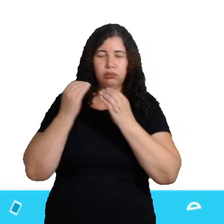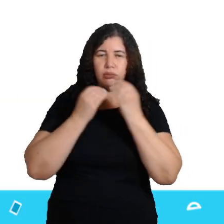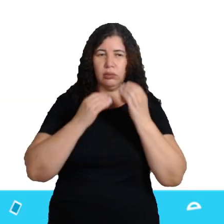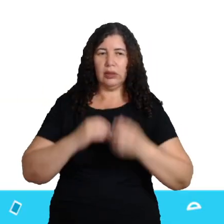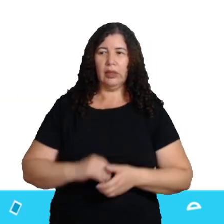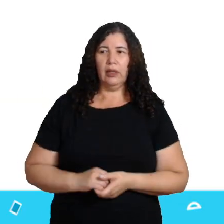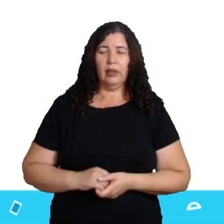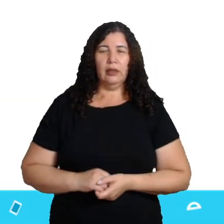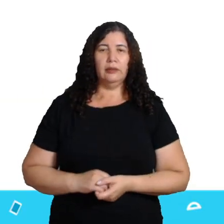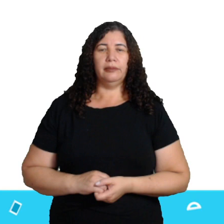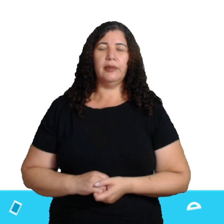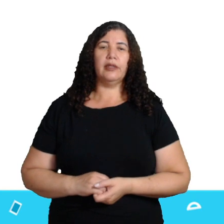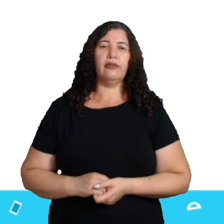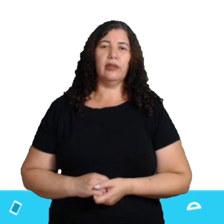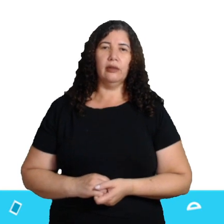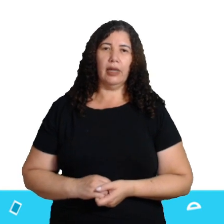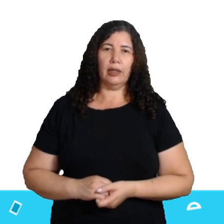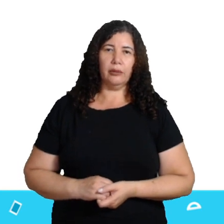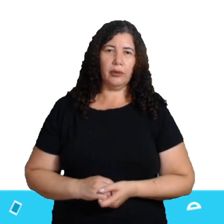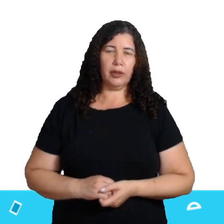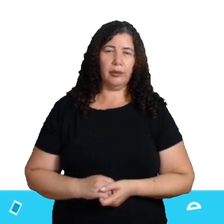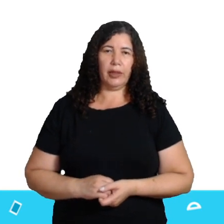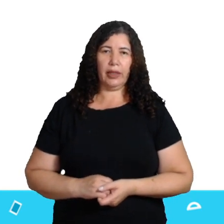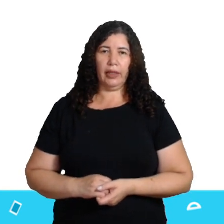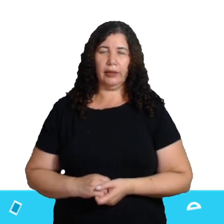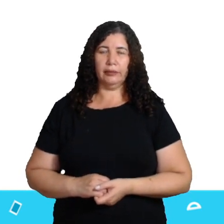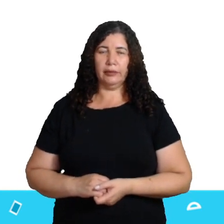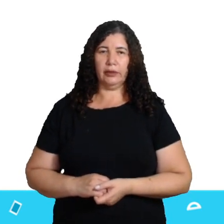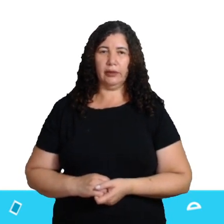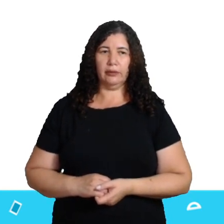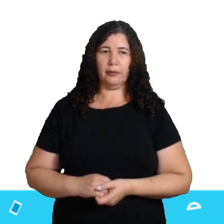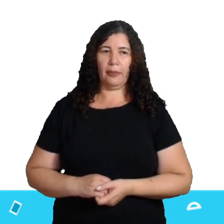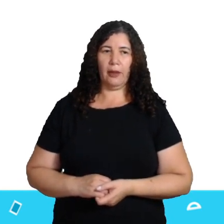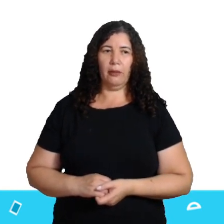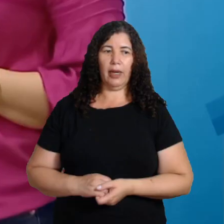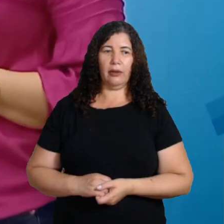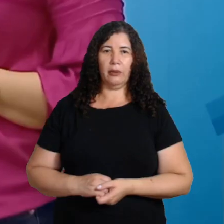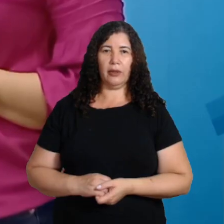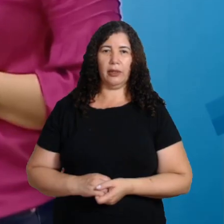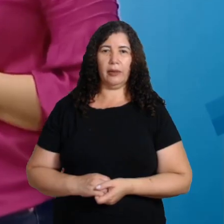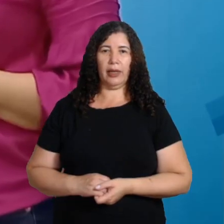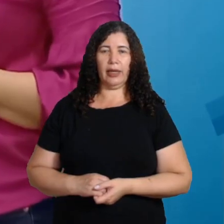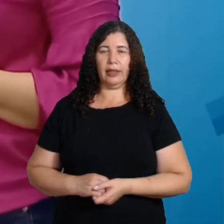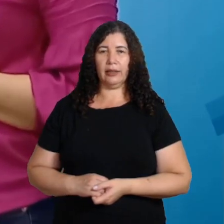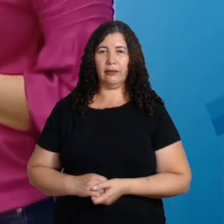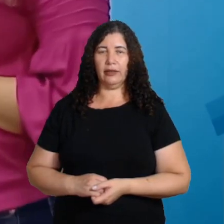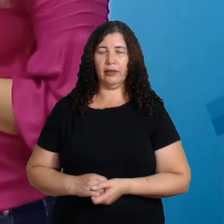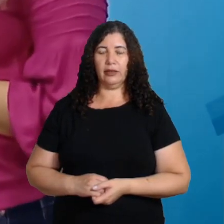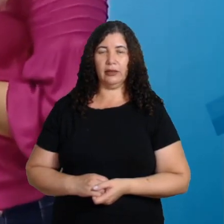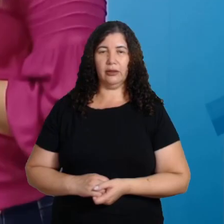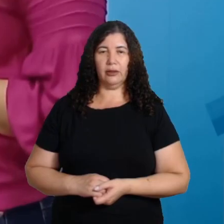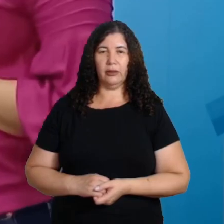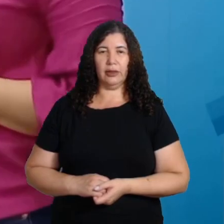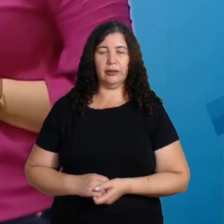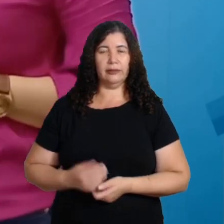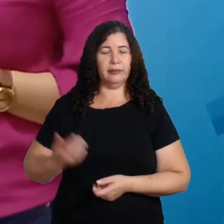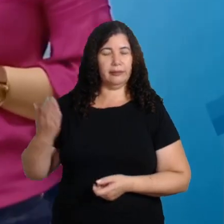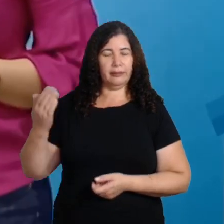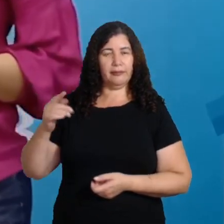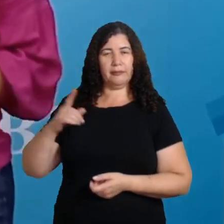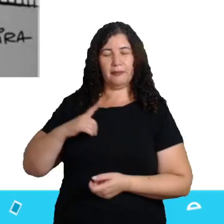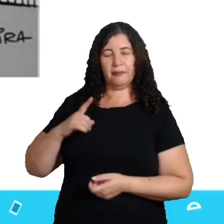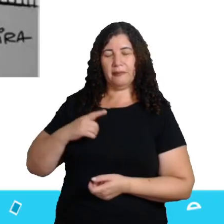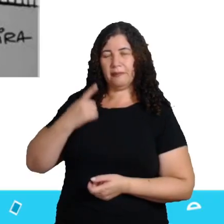este sanduíche grande, gostoso, né? E aqui, vejam,